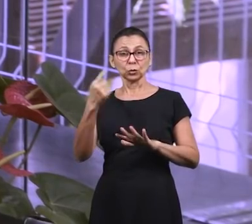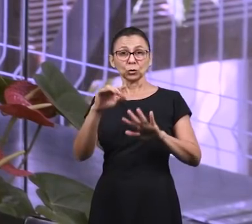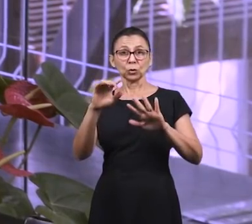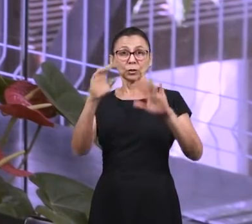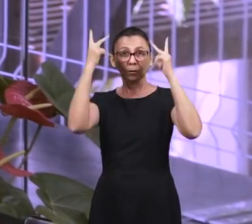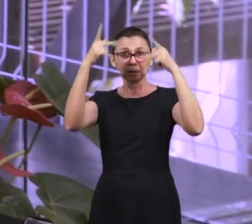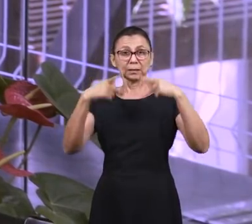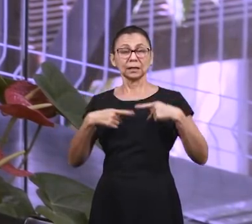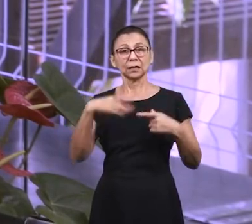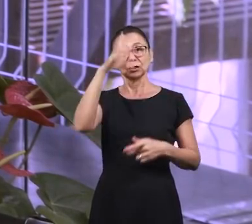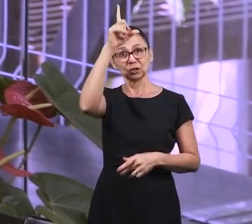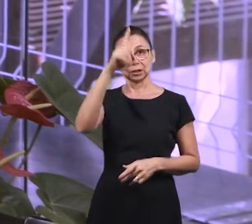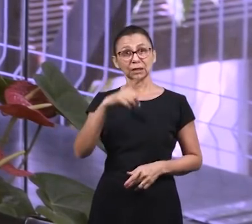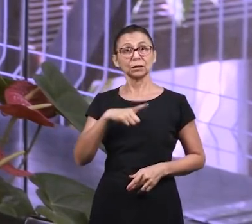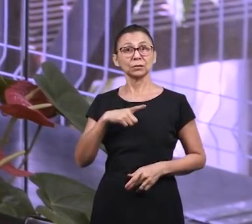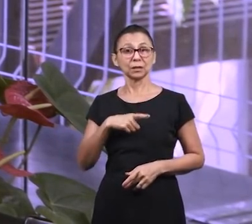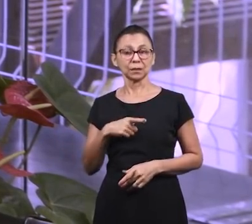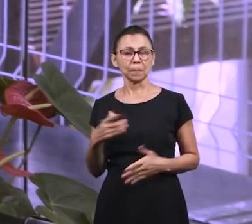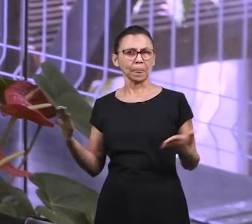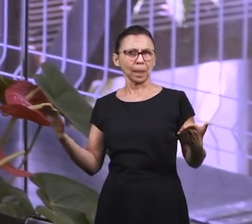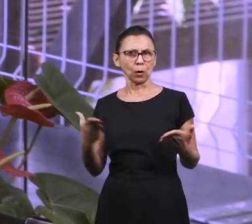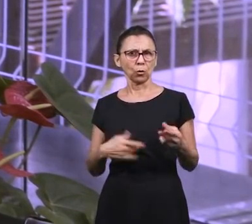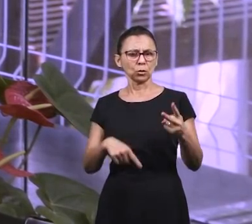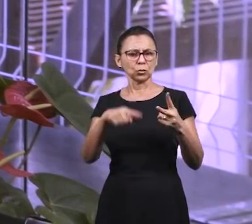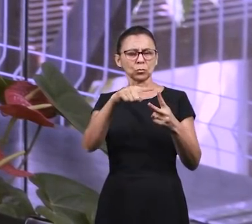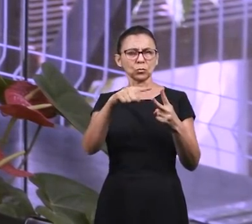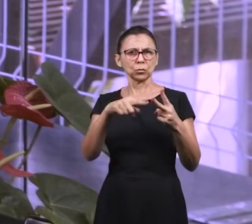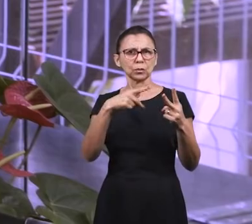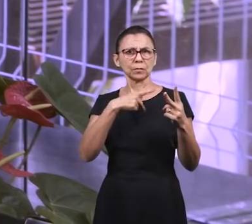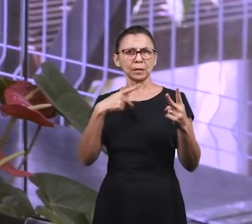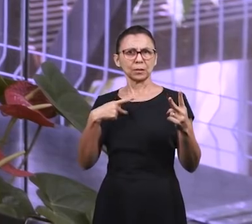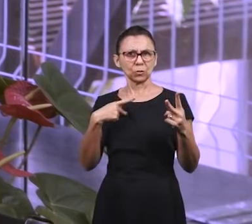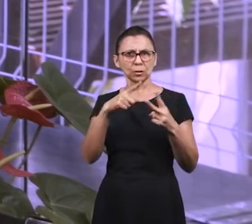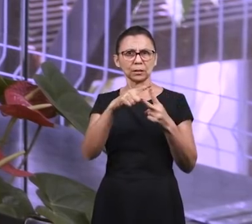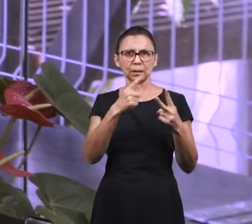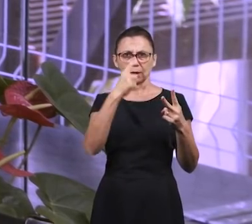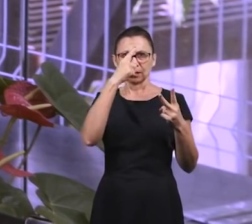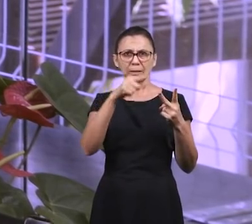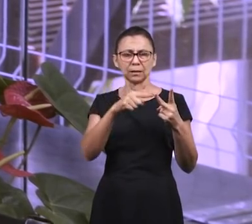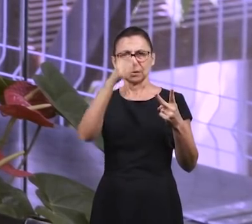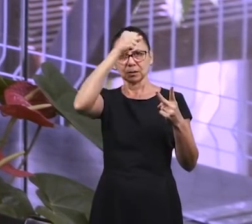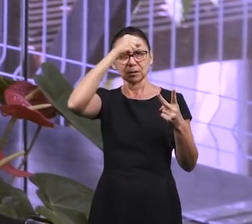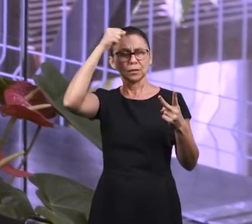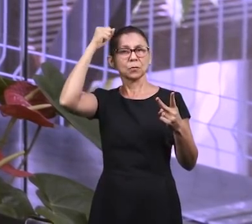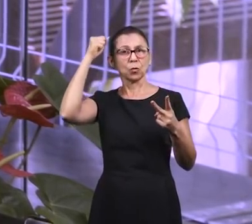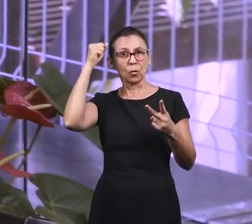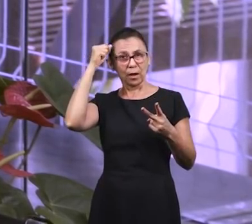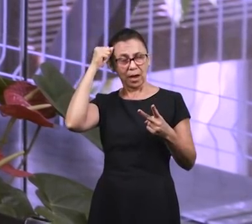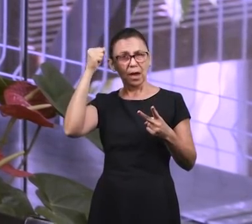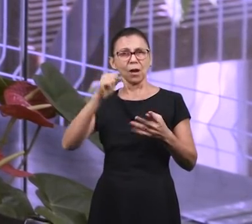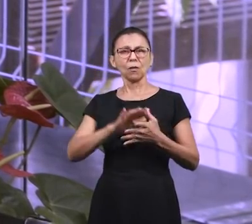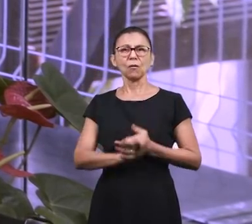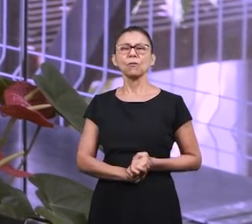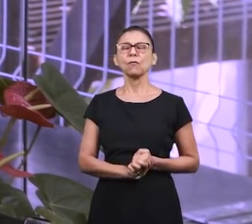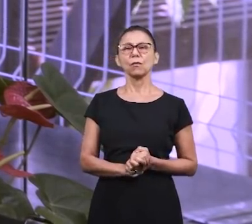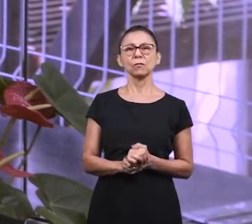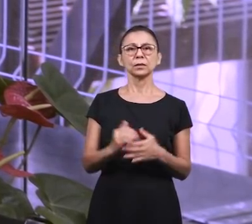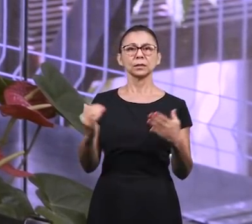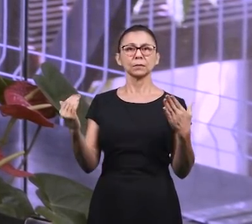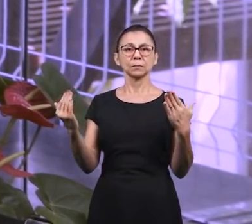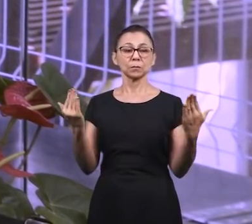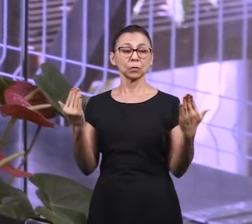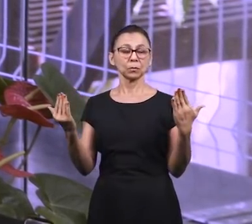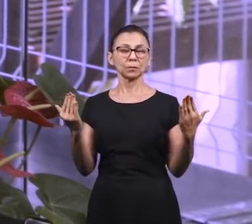pastores Daniel Moreira e Sérgio Souza vão fazer uma abordagem que vai abrir os seus olhos para este ensino. Eles vão fazer uma